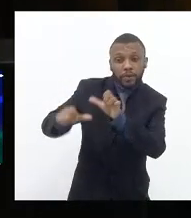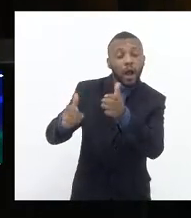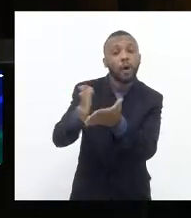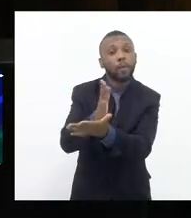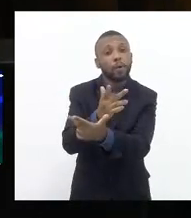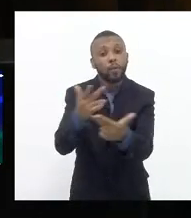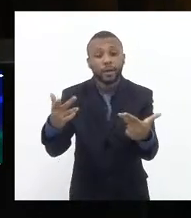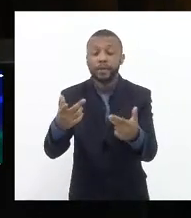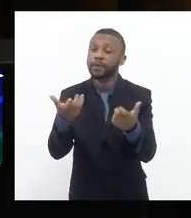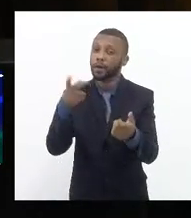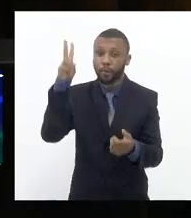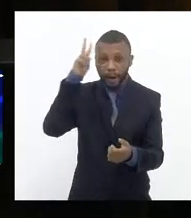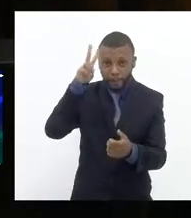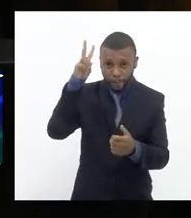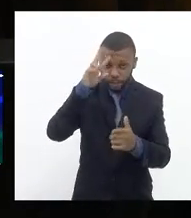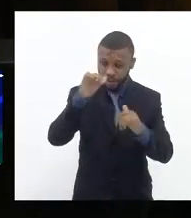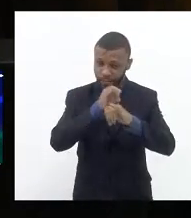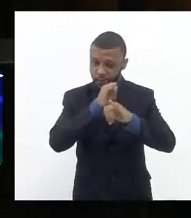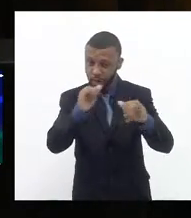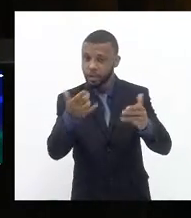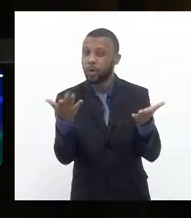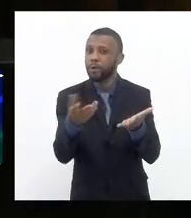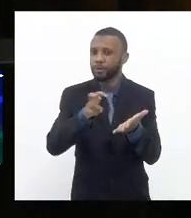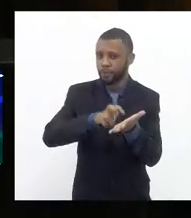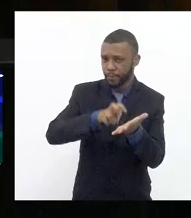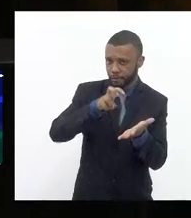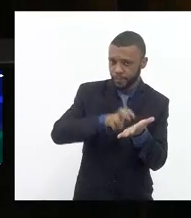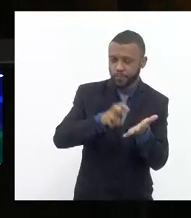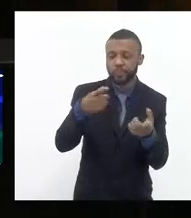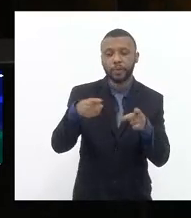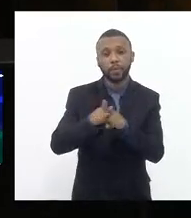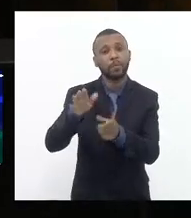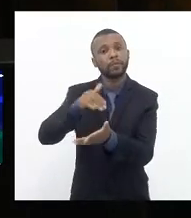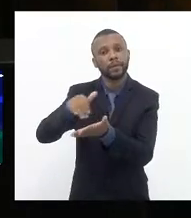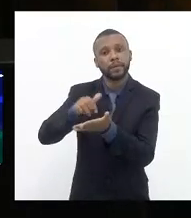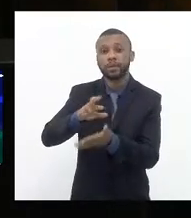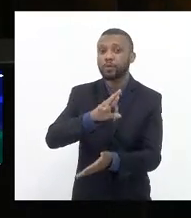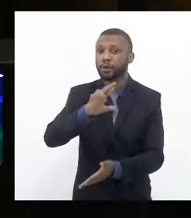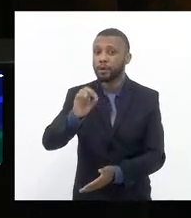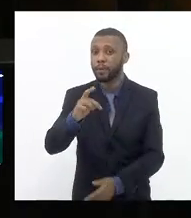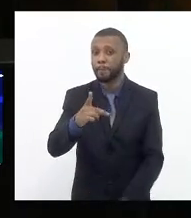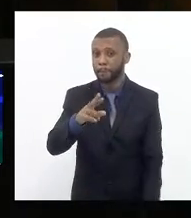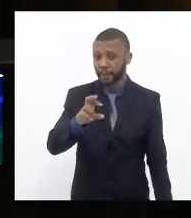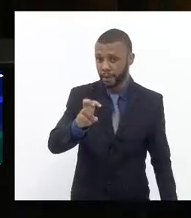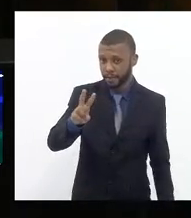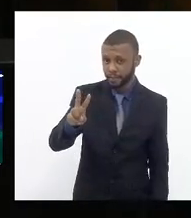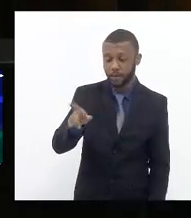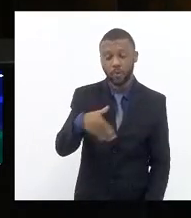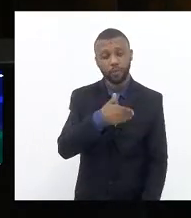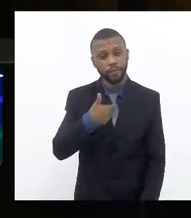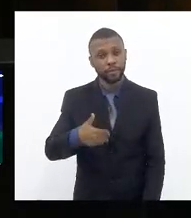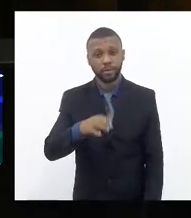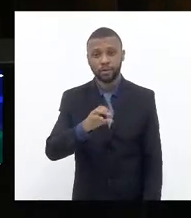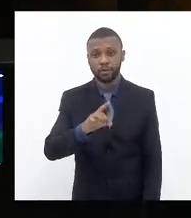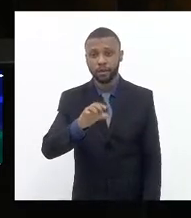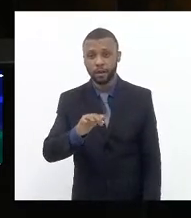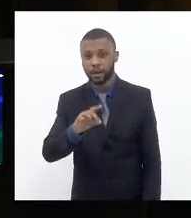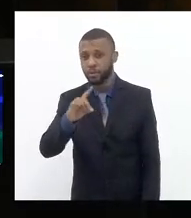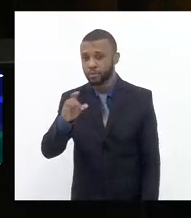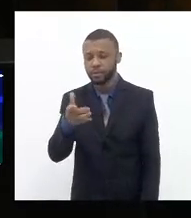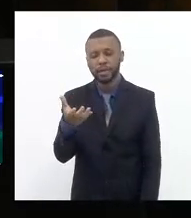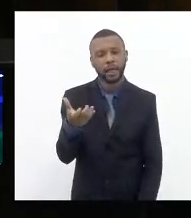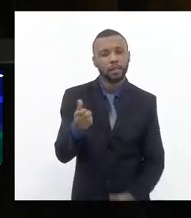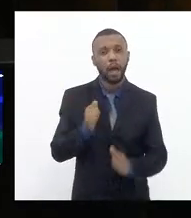disse aqui hoje de manhã para o secretário de Fazenda e para o presidente do Rio Previdência, o governo Cláudio Castro, no afã de apresentar esse pacote de